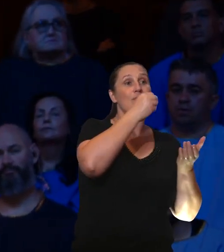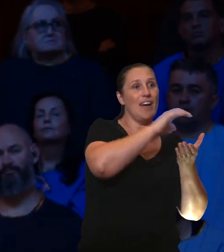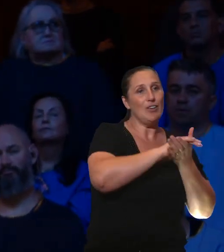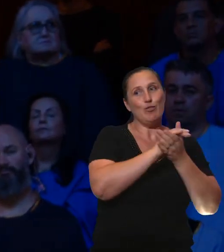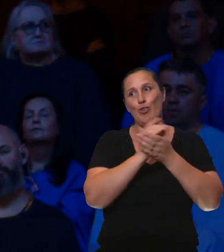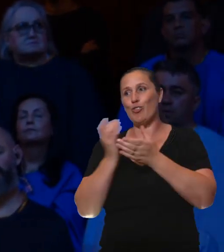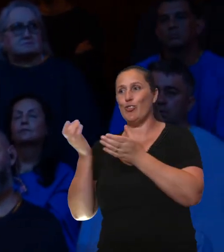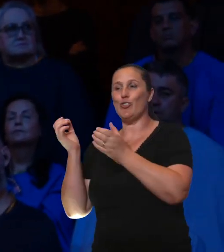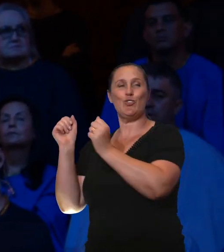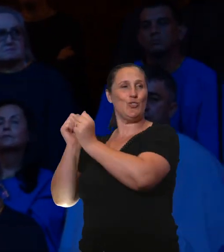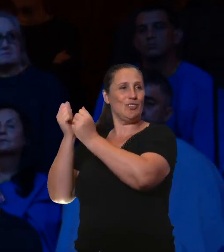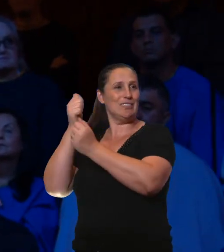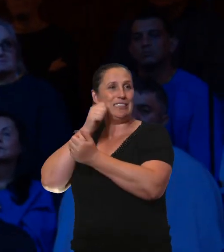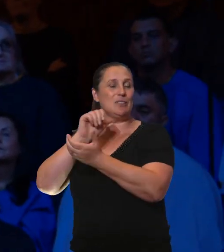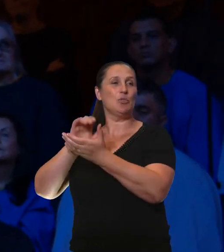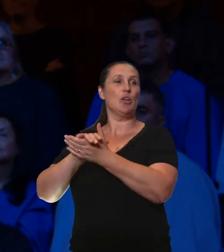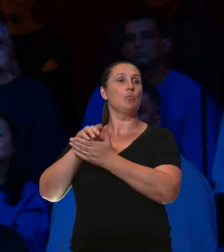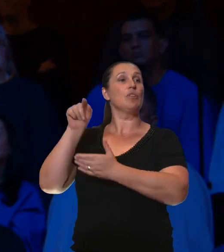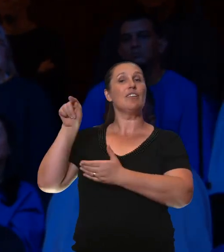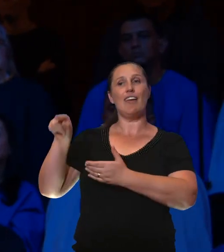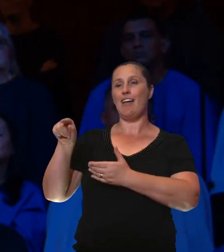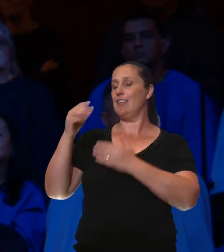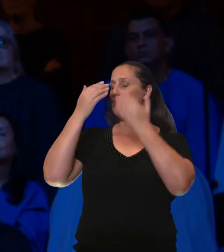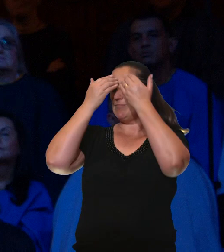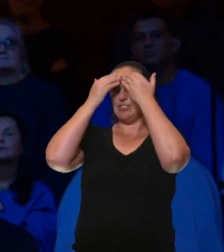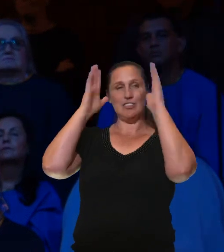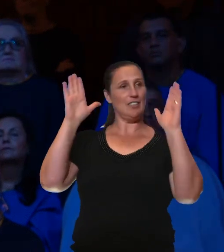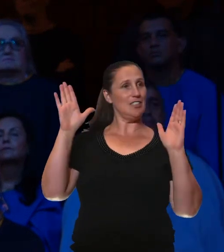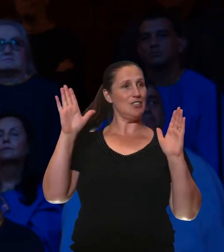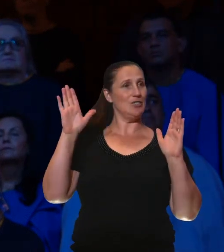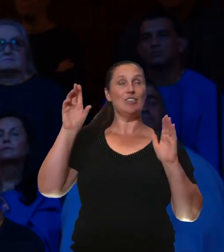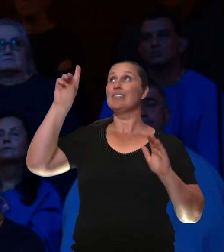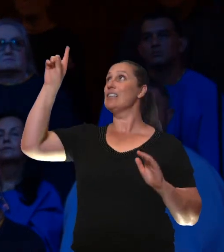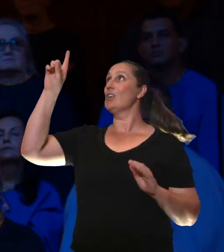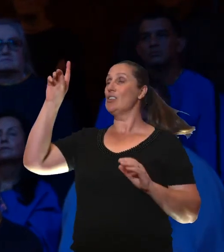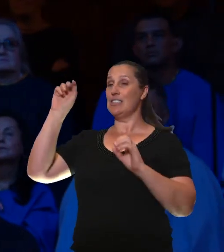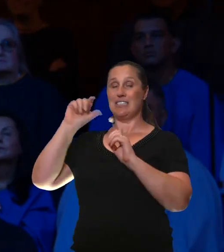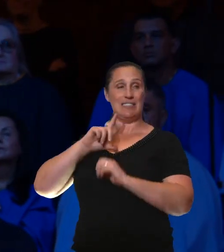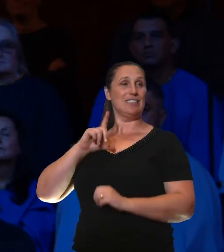sua esposa não desistiu, porque tinha uma palavra.